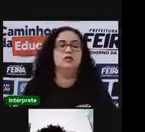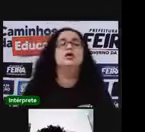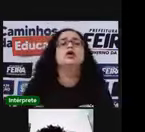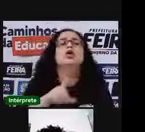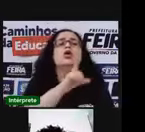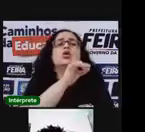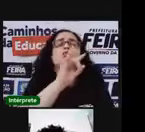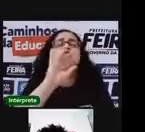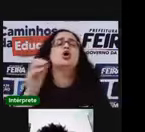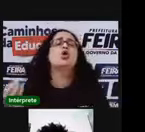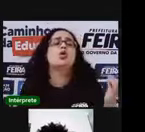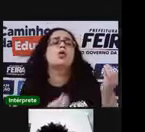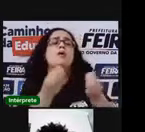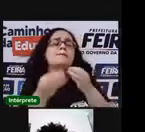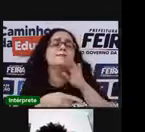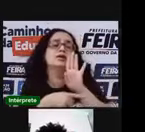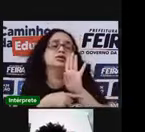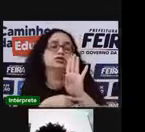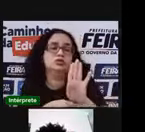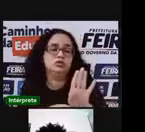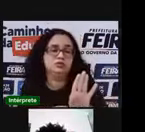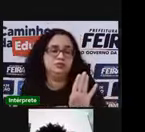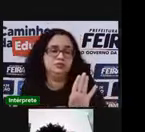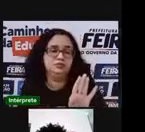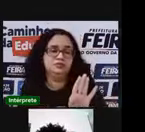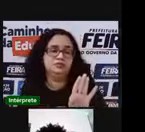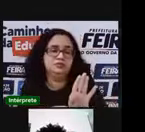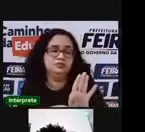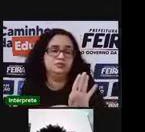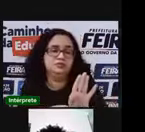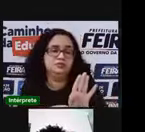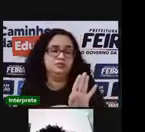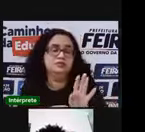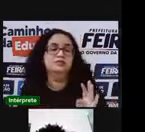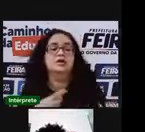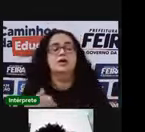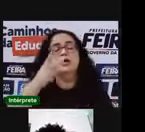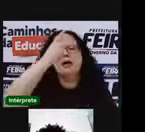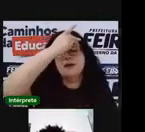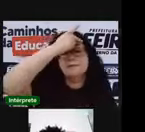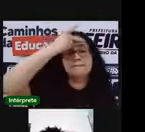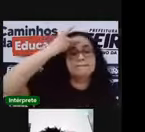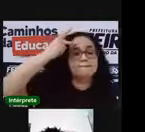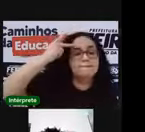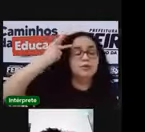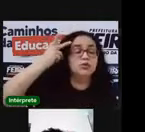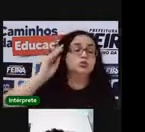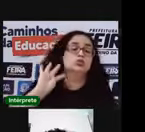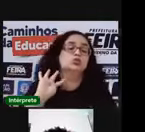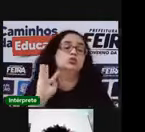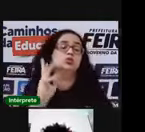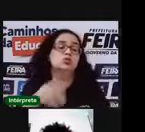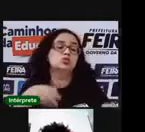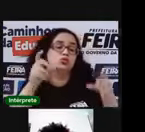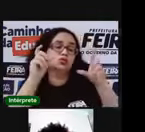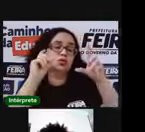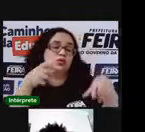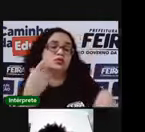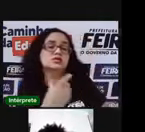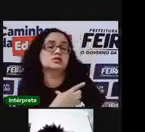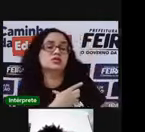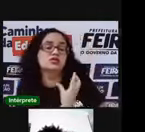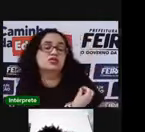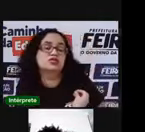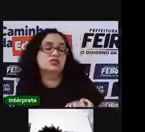eu posso ser solidário, solidária? A gente pode ser solidário em todos os lugares que a gente tiver, que a